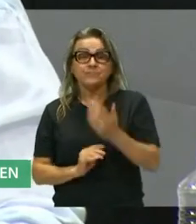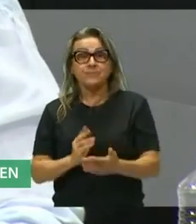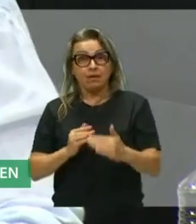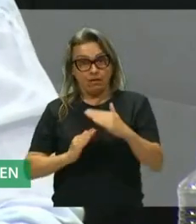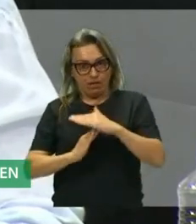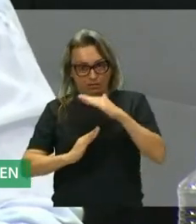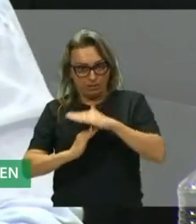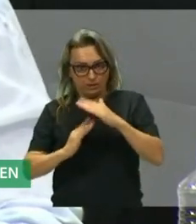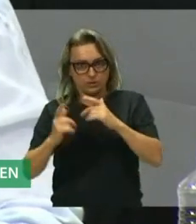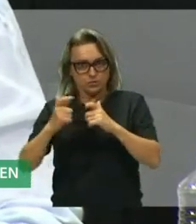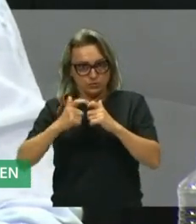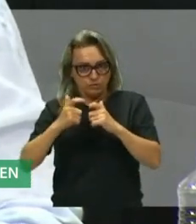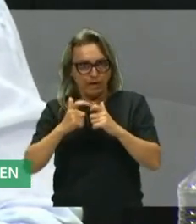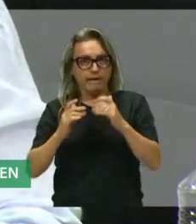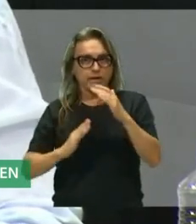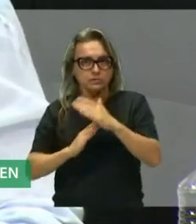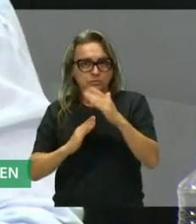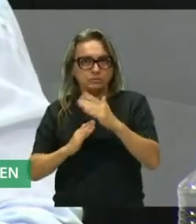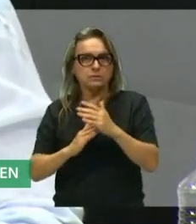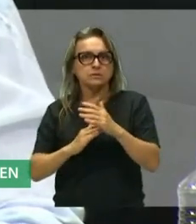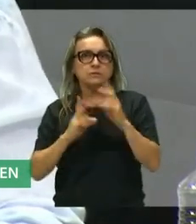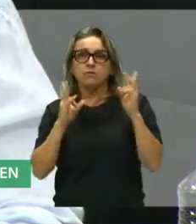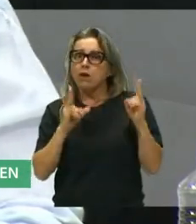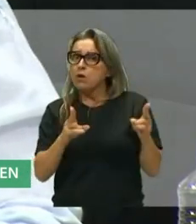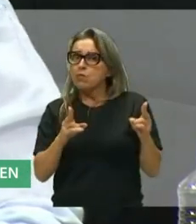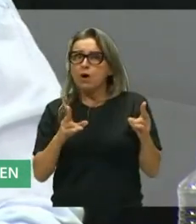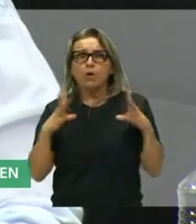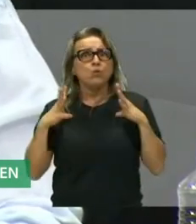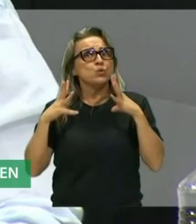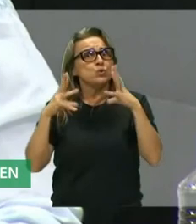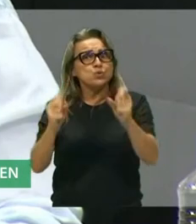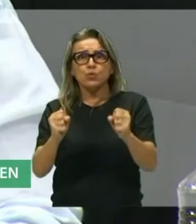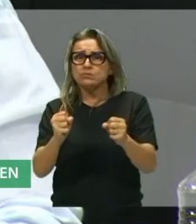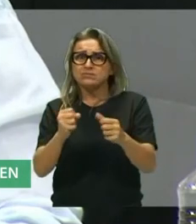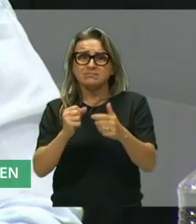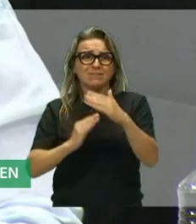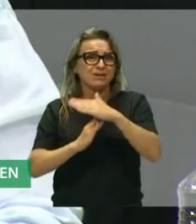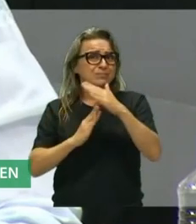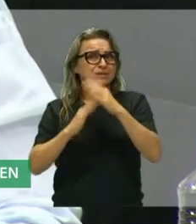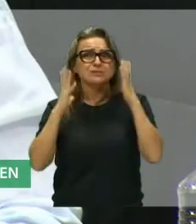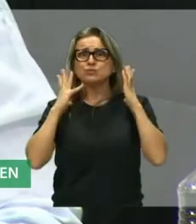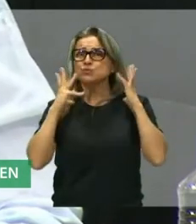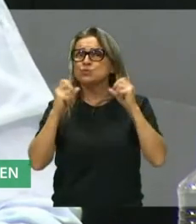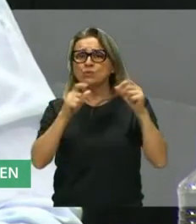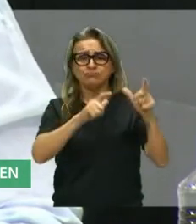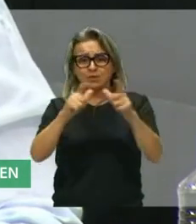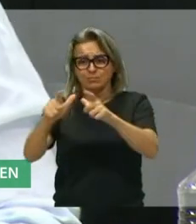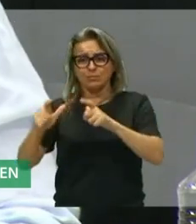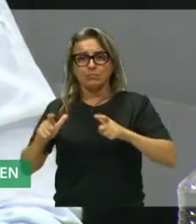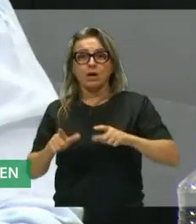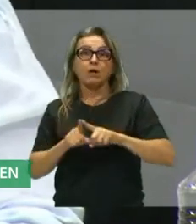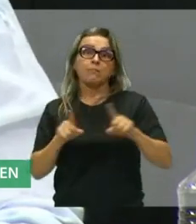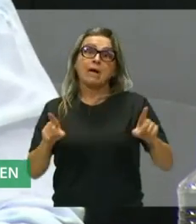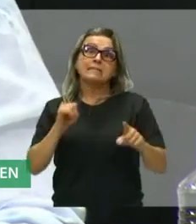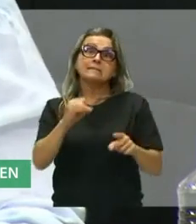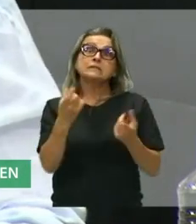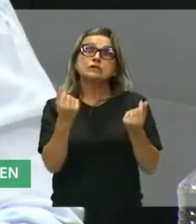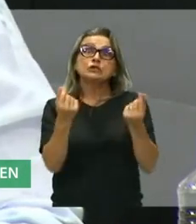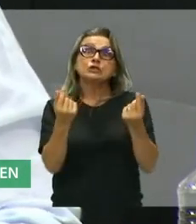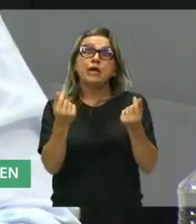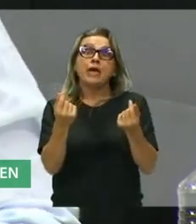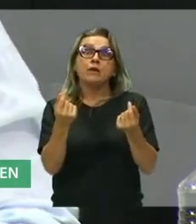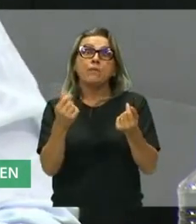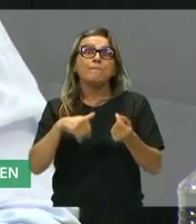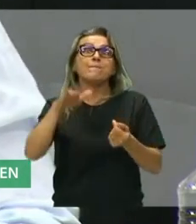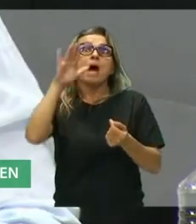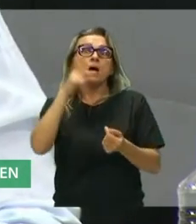são limitações também do governo municipal, estadual, federal, mas sem dinheiro novo, como vocês viram aqui, fica difícil